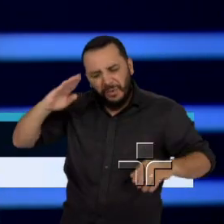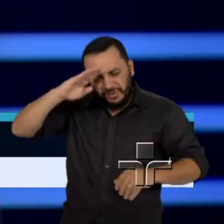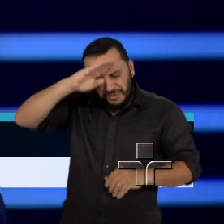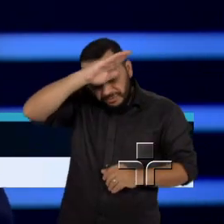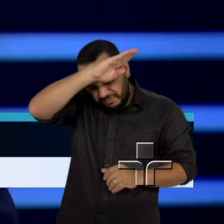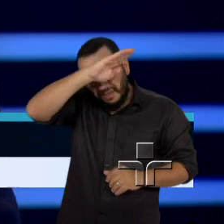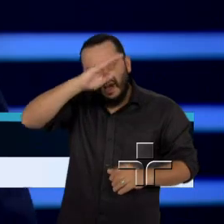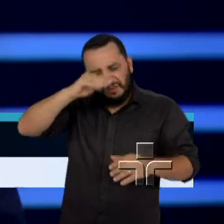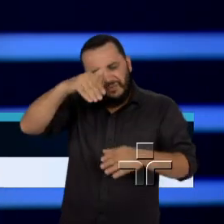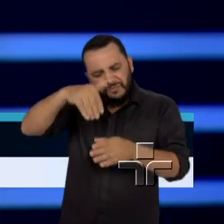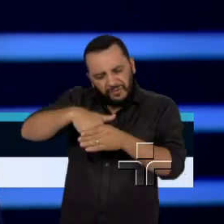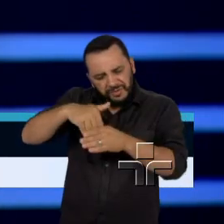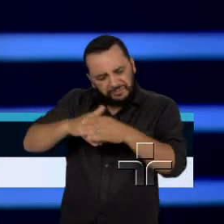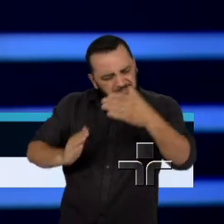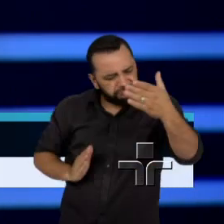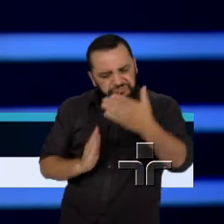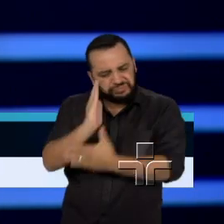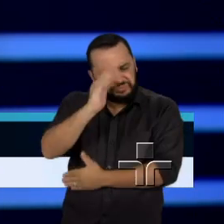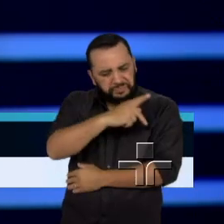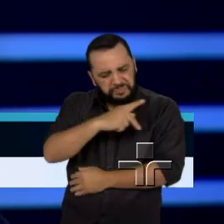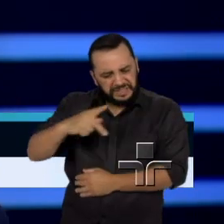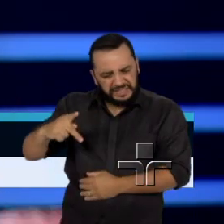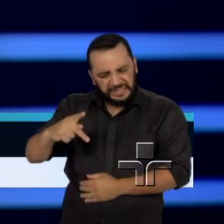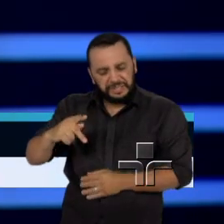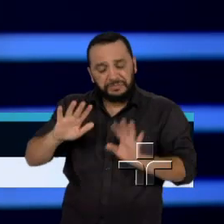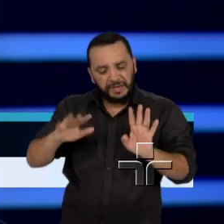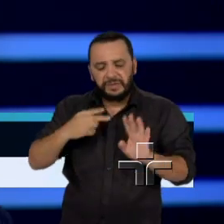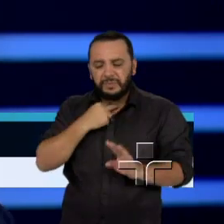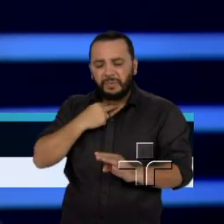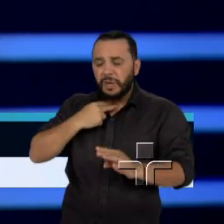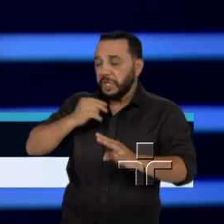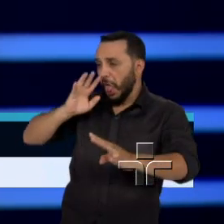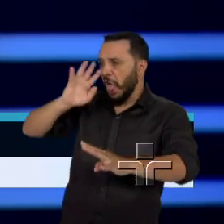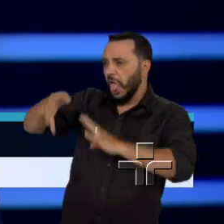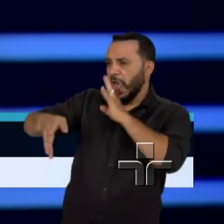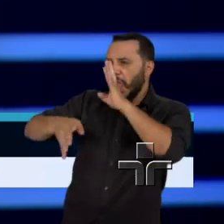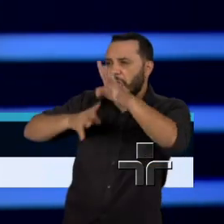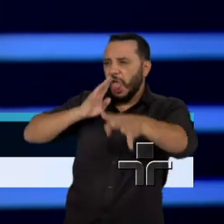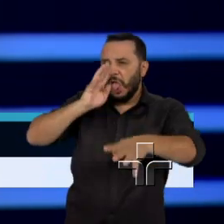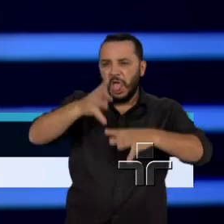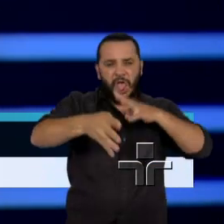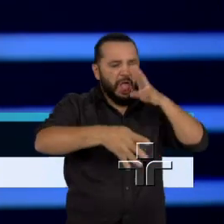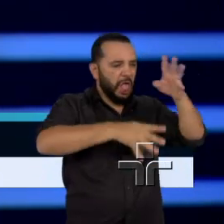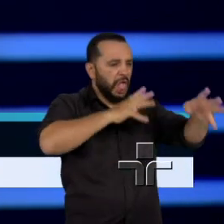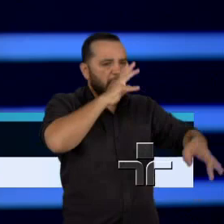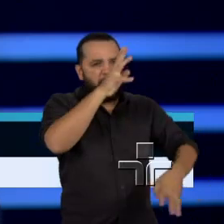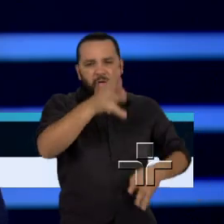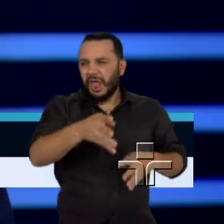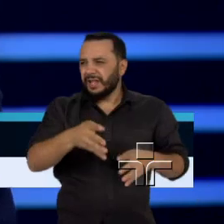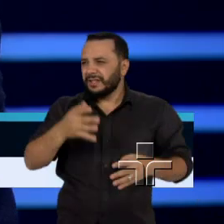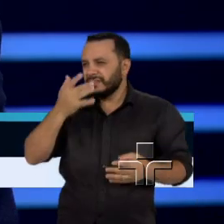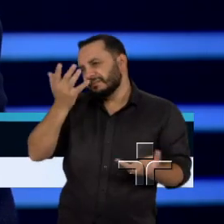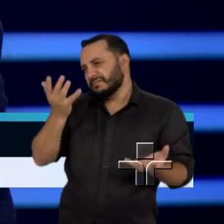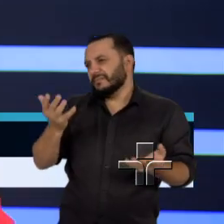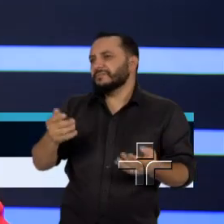de colocar essa pauta. O que não pode é sair acusando as pessoas de estar conspirando, estar com uma segunda agenda, que aí ninguém vai para a mesa discutir